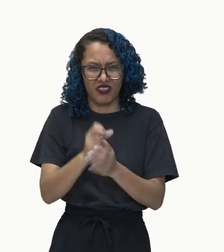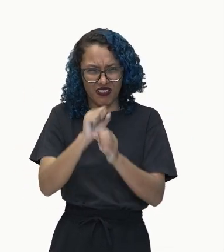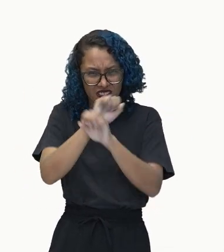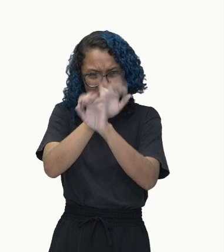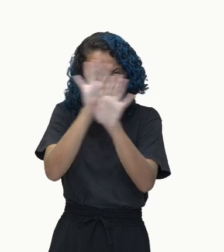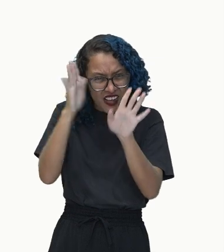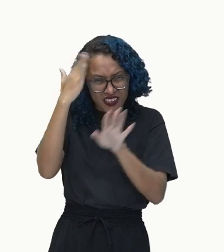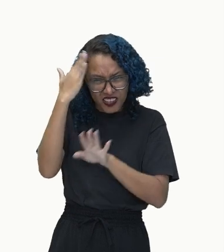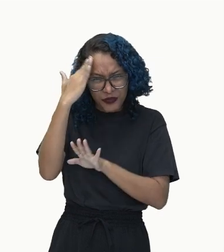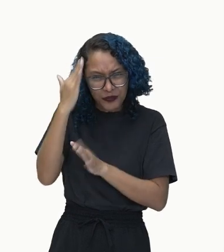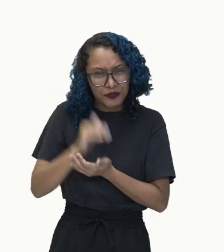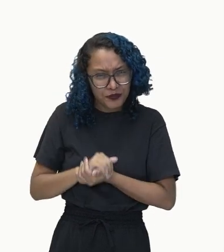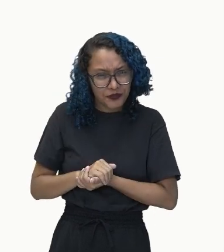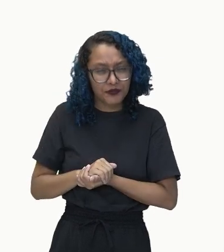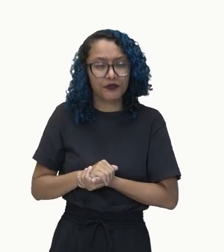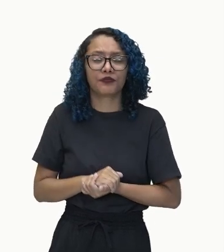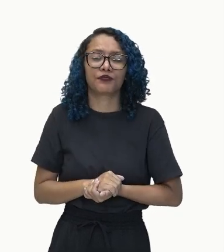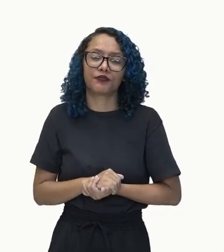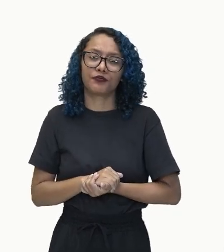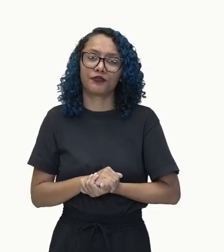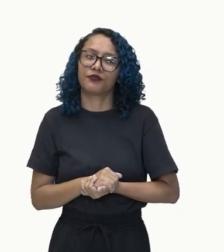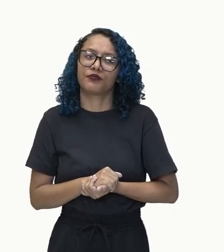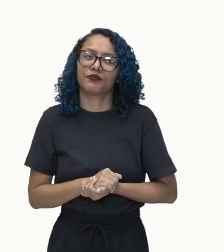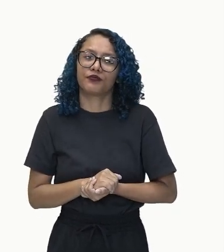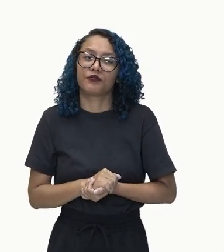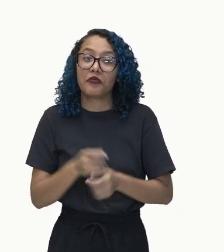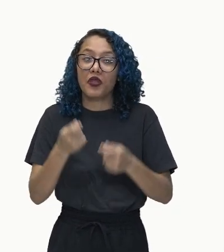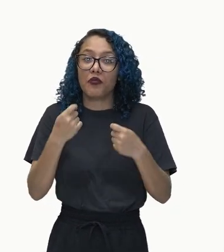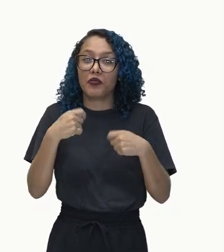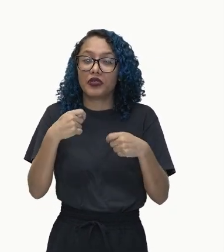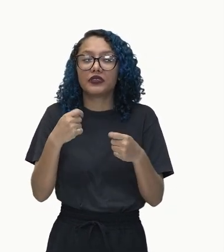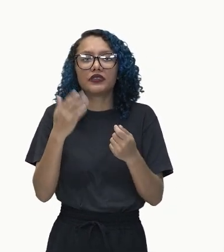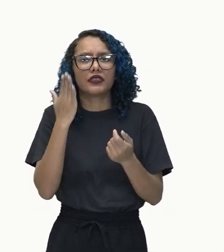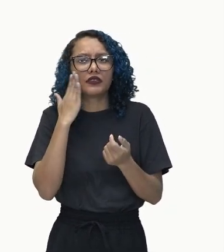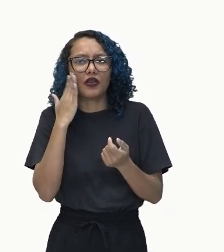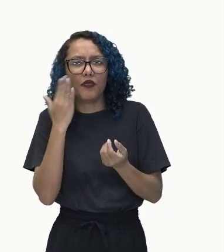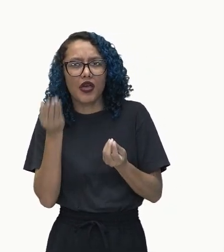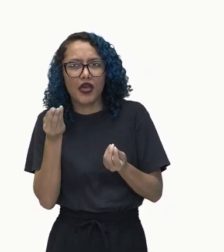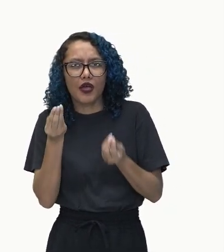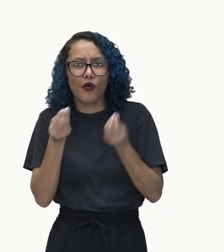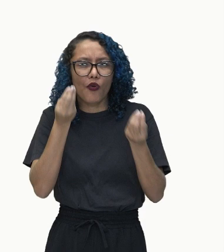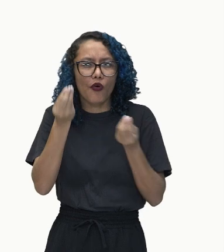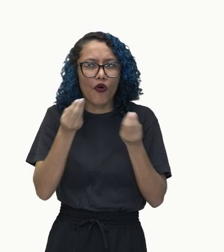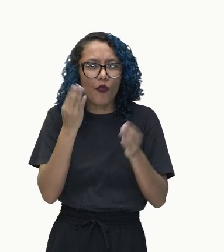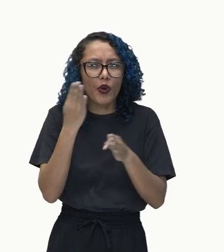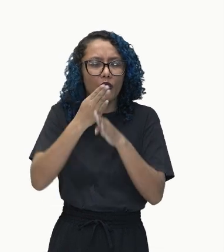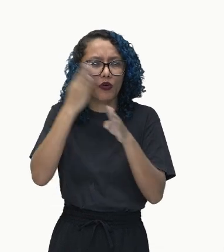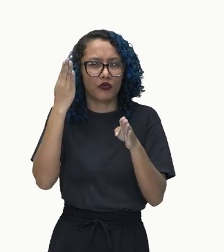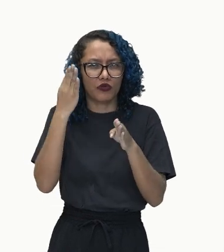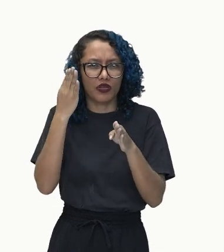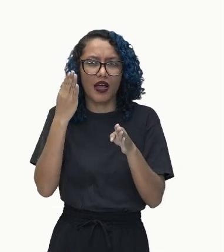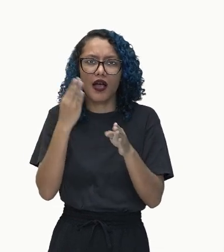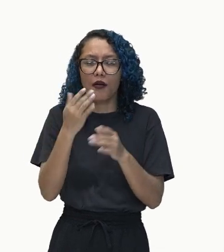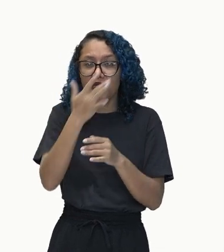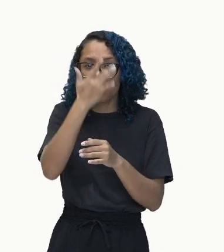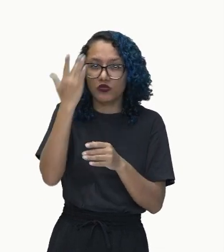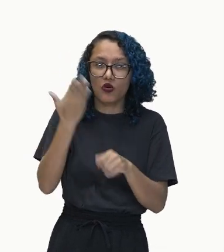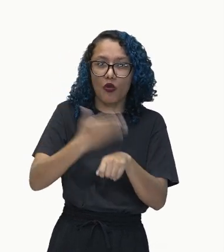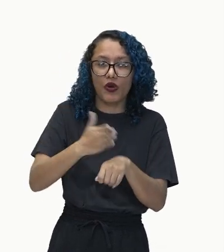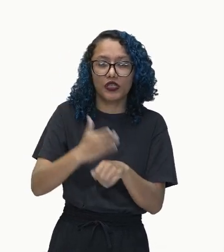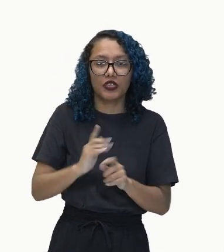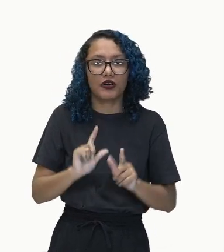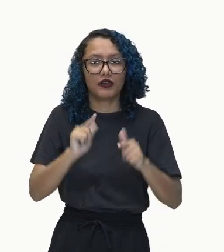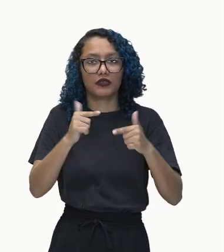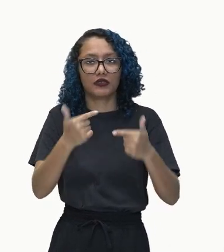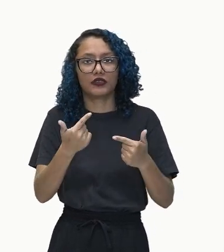né? Ficou claro como você vai localizar o sujeito da oração, quem está praticando a ação, o que se